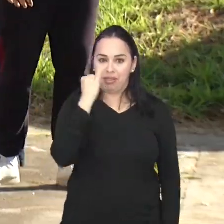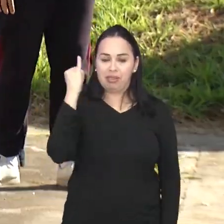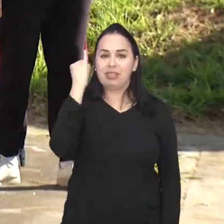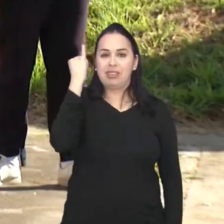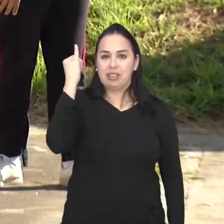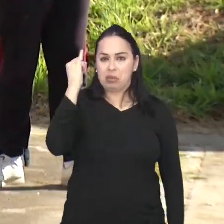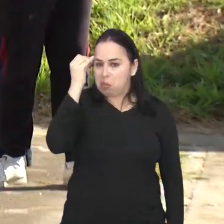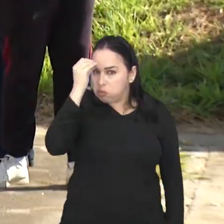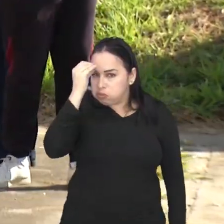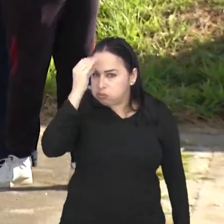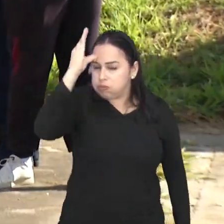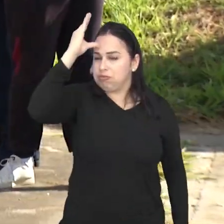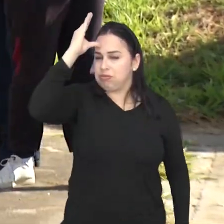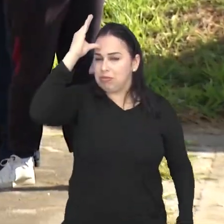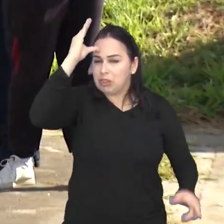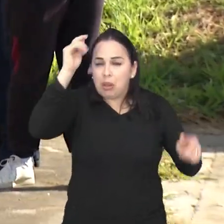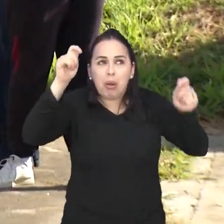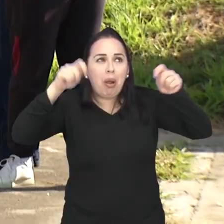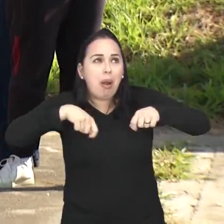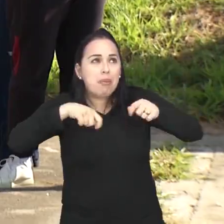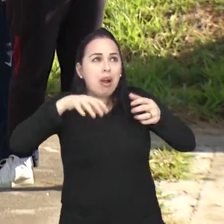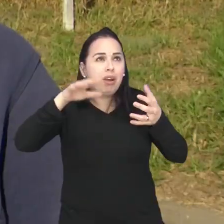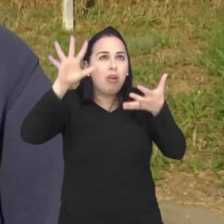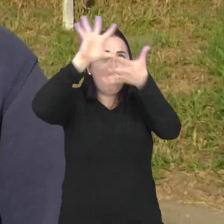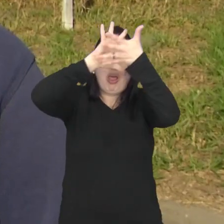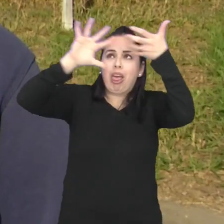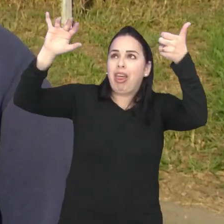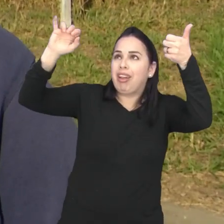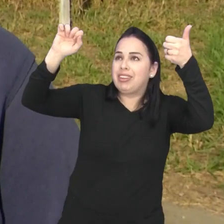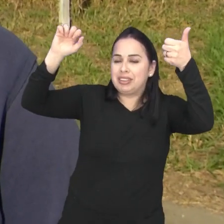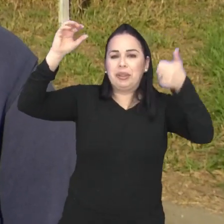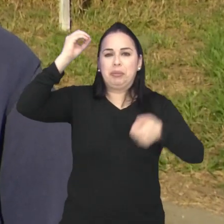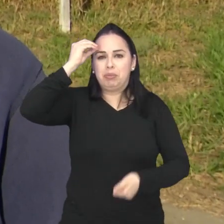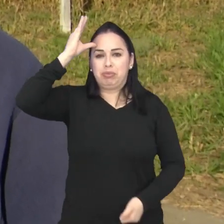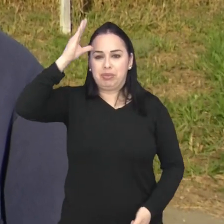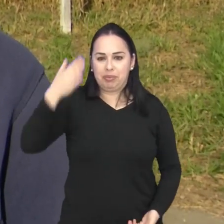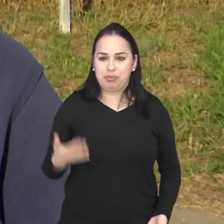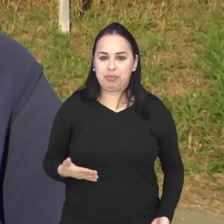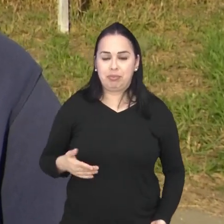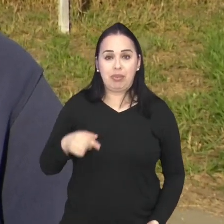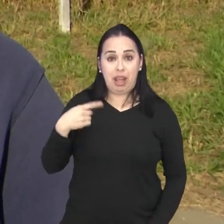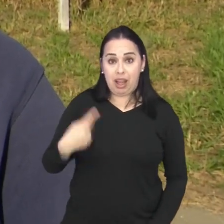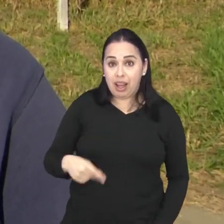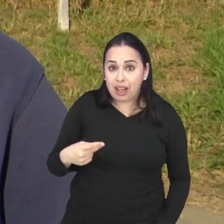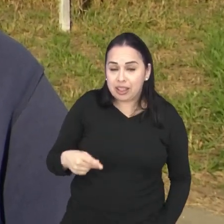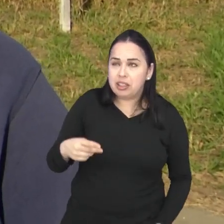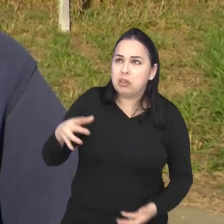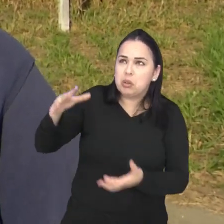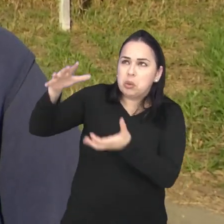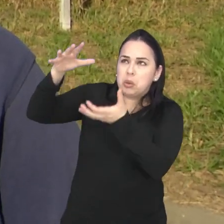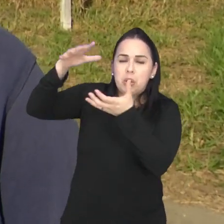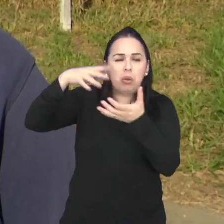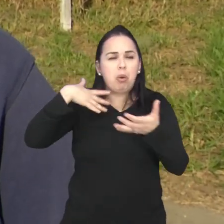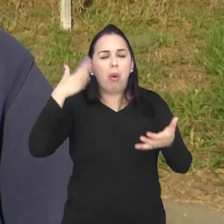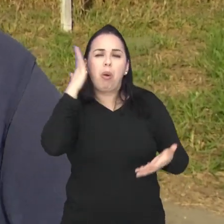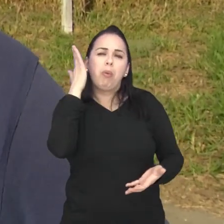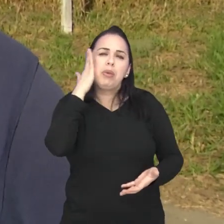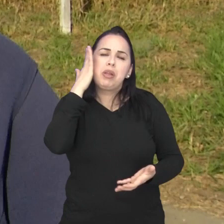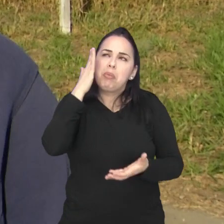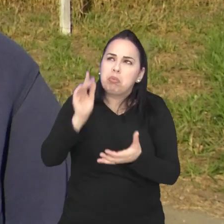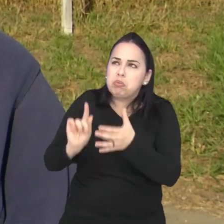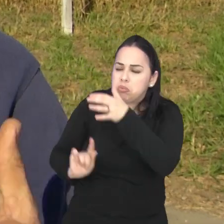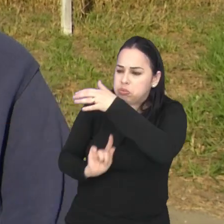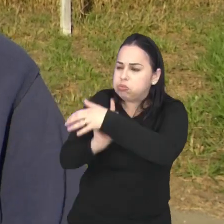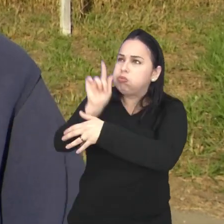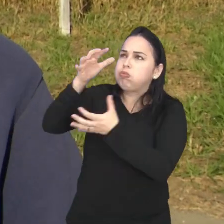para ampliar nosso conhecimento sobre o universo. Nunca foi medido nessa região aqui radiação ionizante. E nós vamos lançar